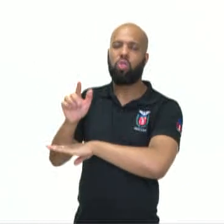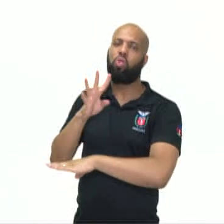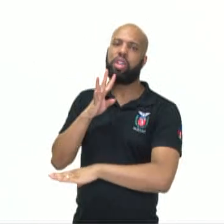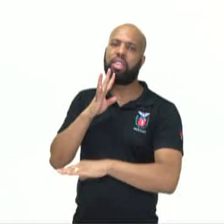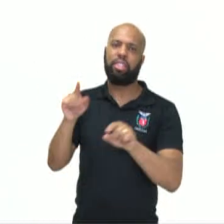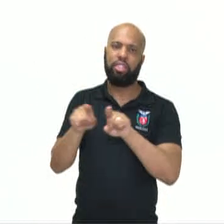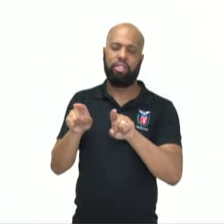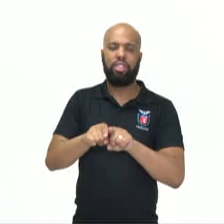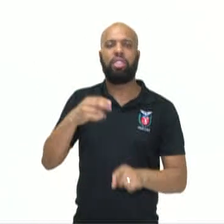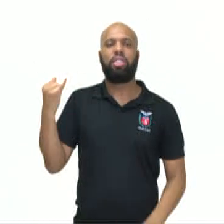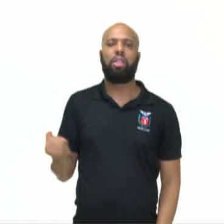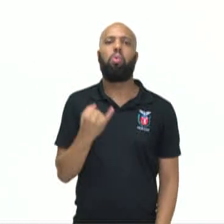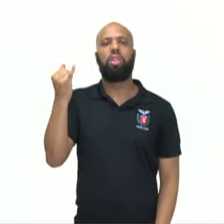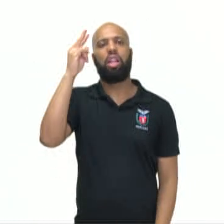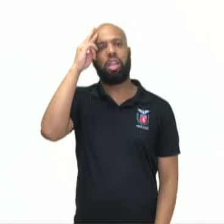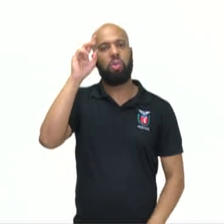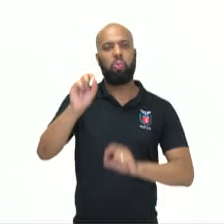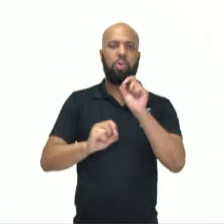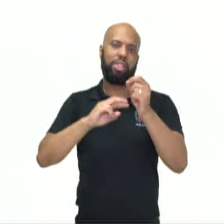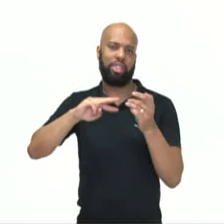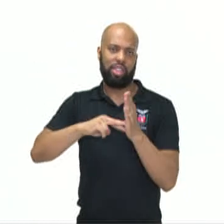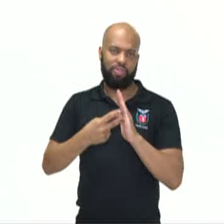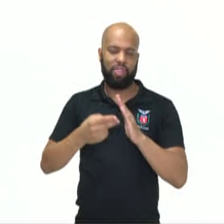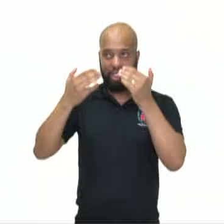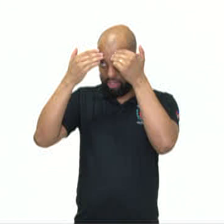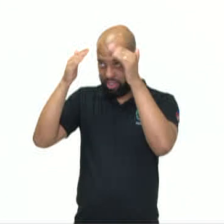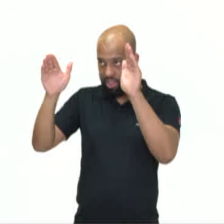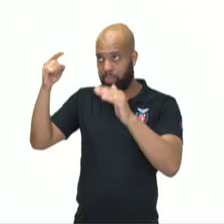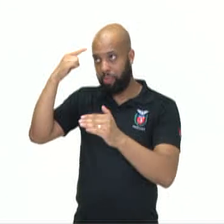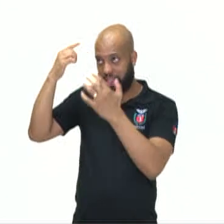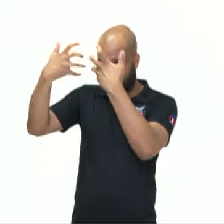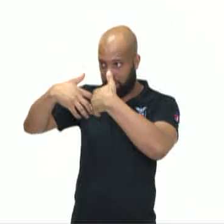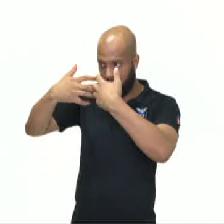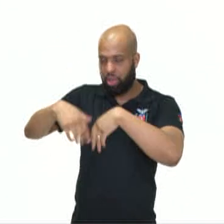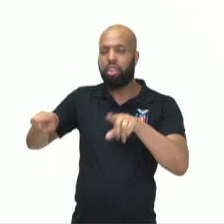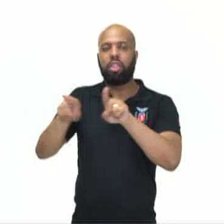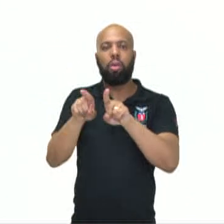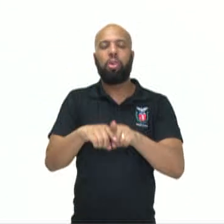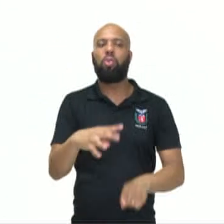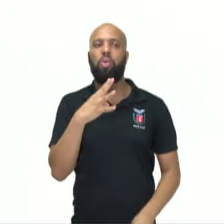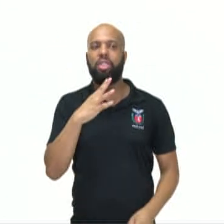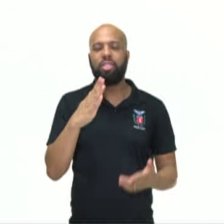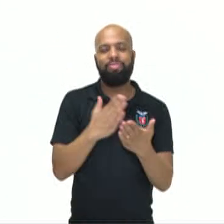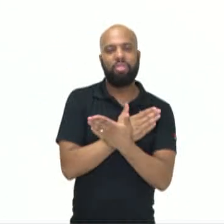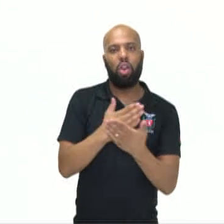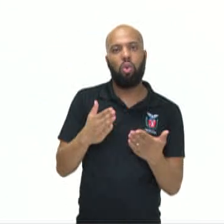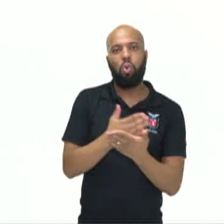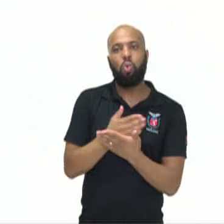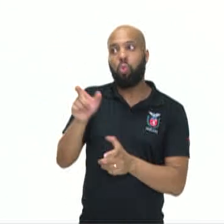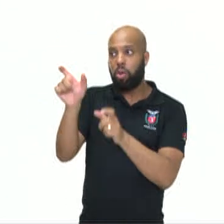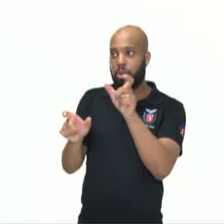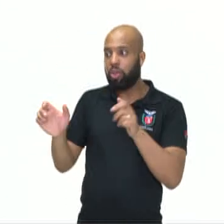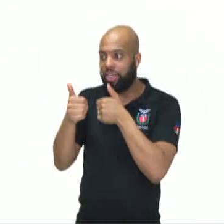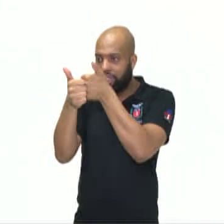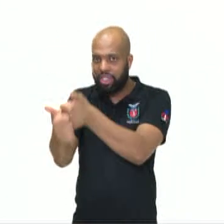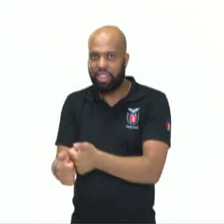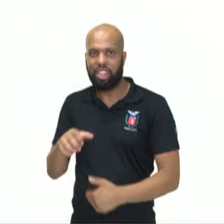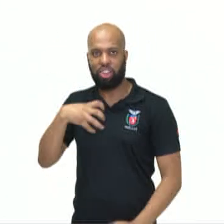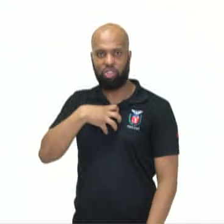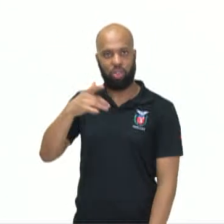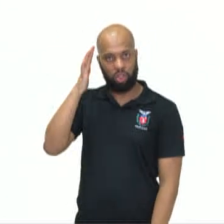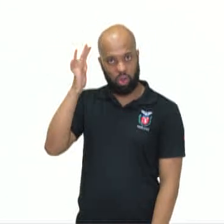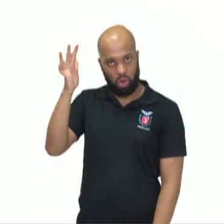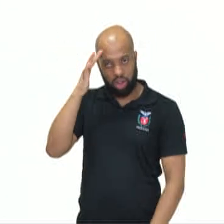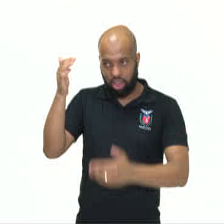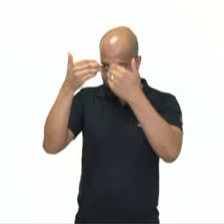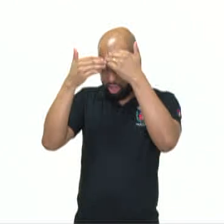conhecerem, relembrarem o que foi o iluminismo. E também conhecerem alguns filósofos iluministas e suas ideias nesse